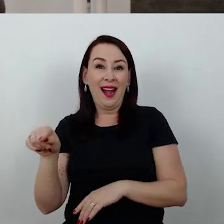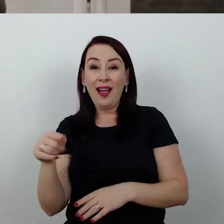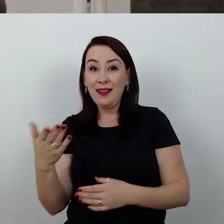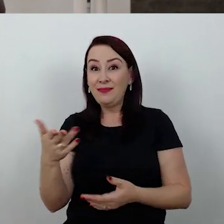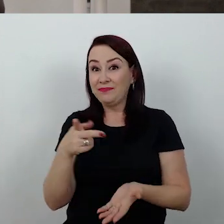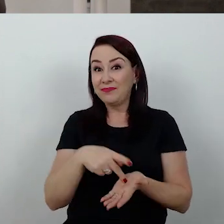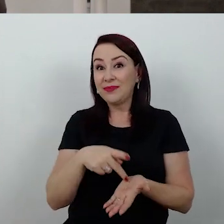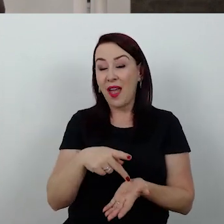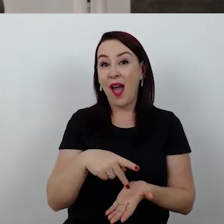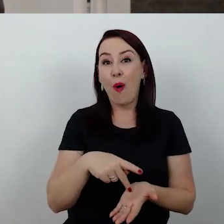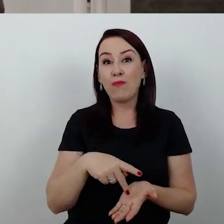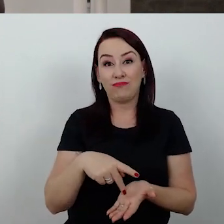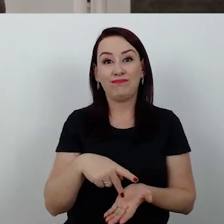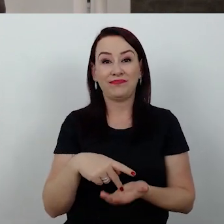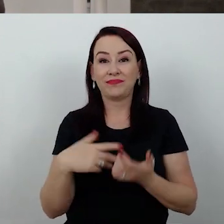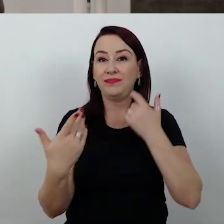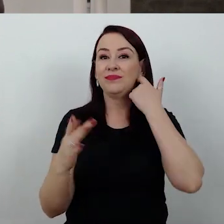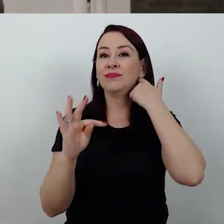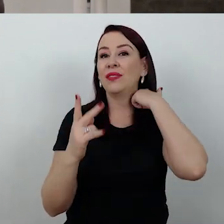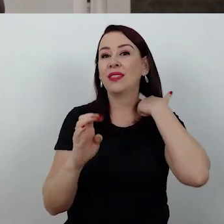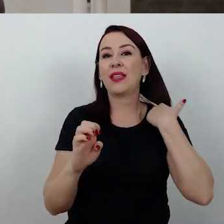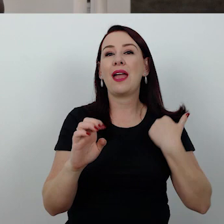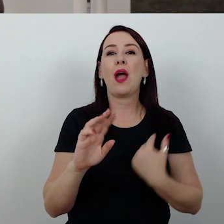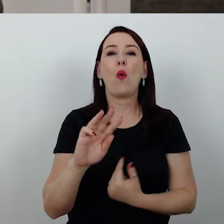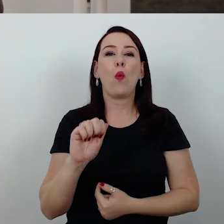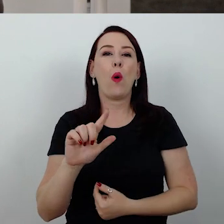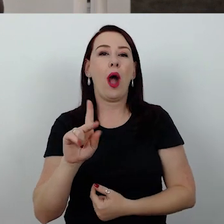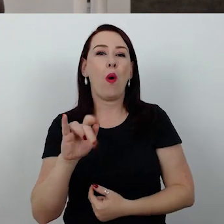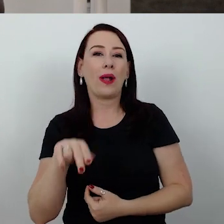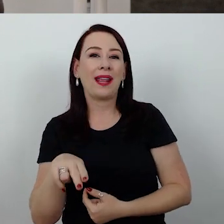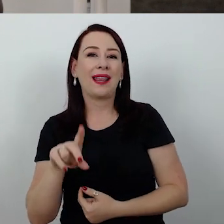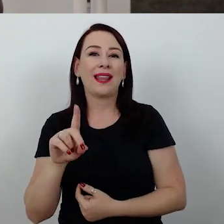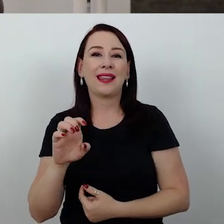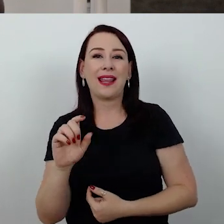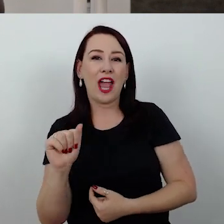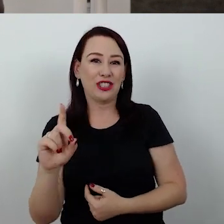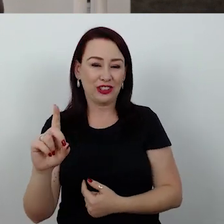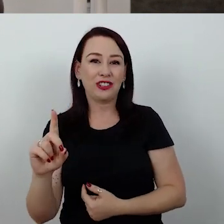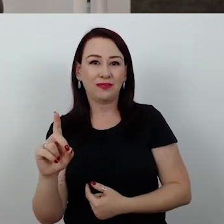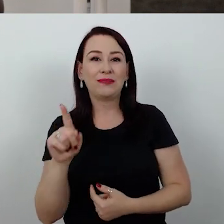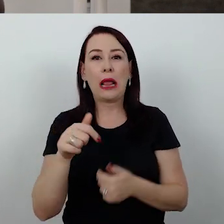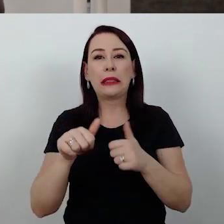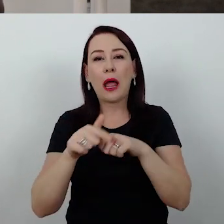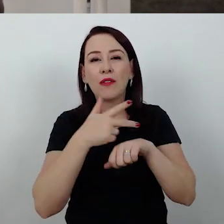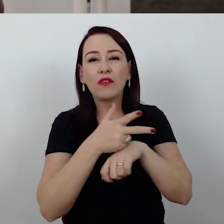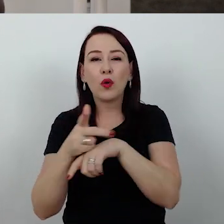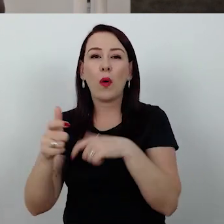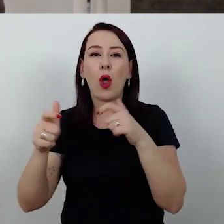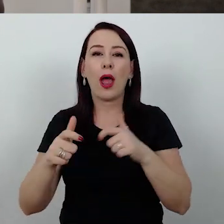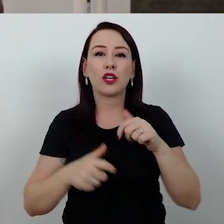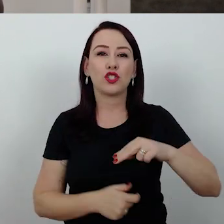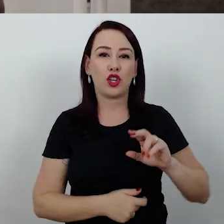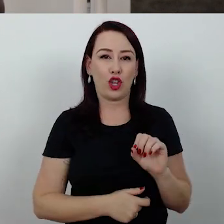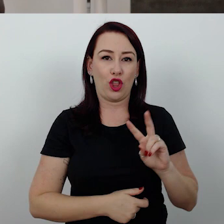isso é verdade, isso acontece, né? The Walking Dead está aí também para provar, Nova Zelândia, quem era a Nova Zelândia antes do Senhor dos